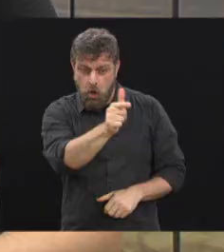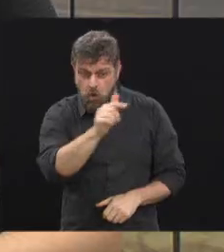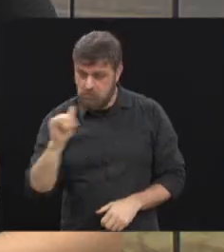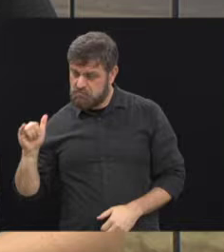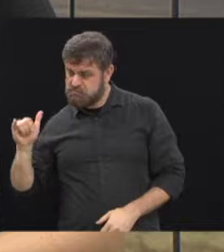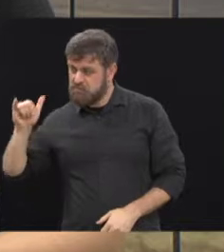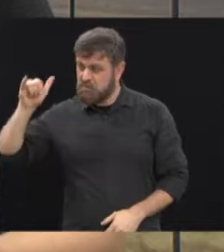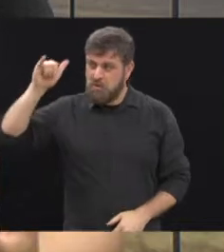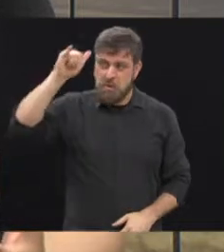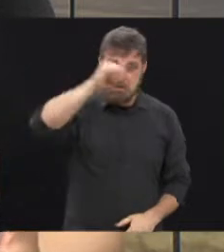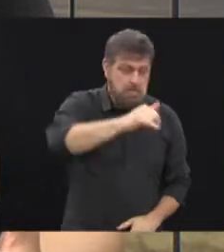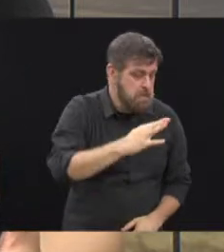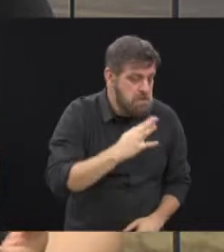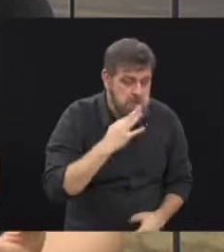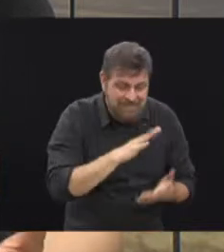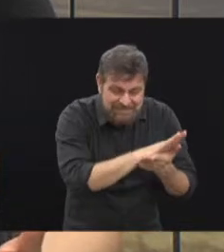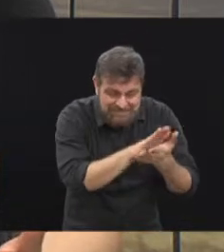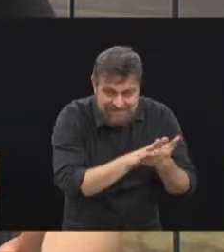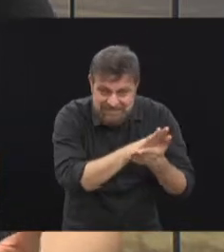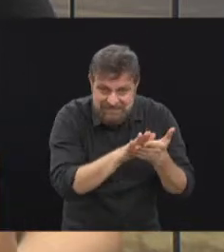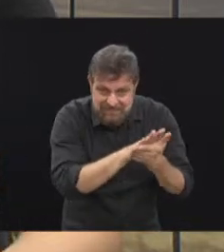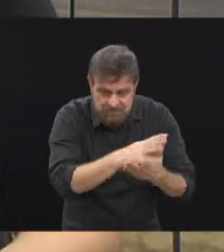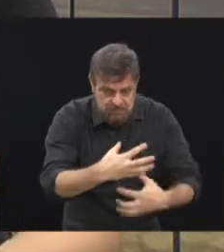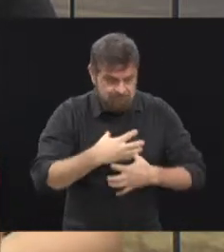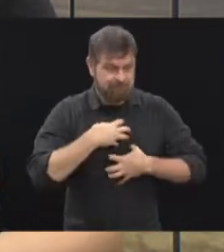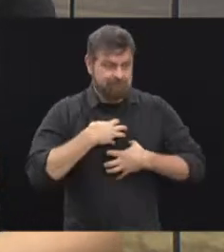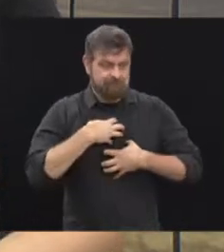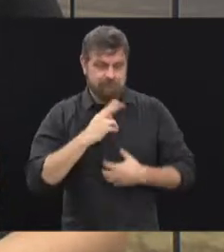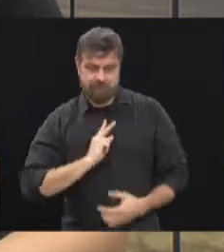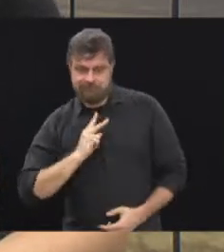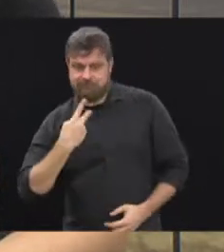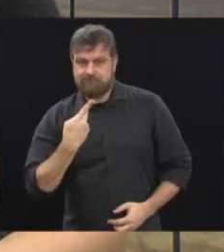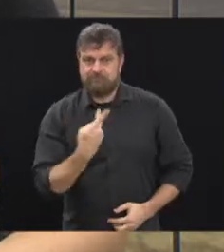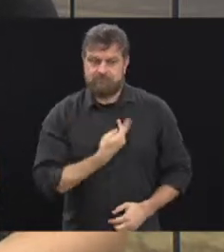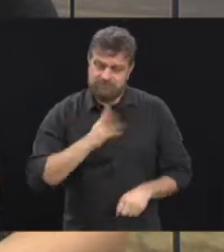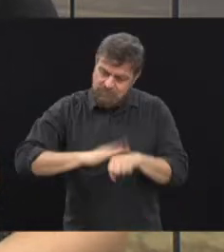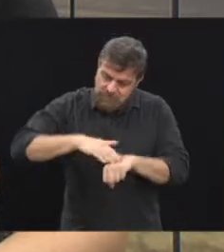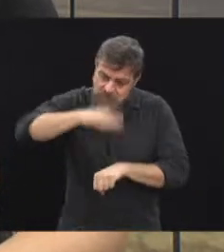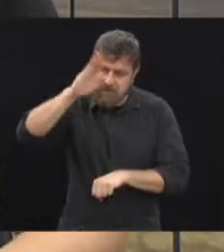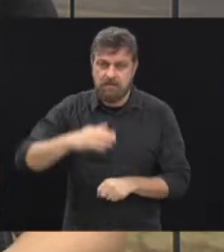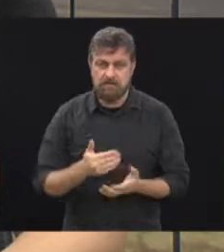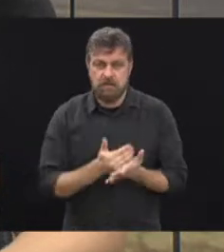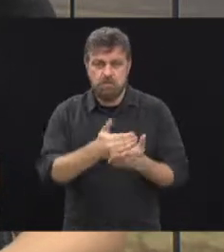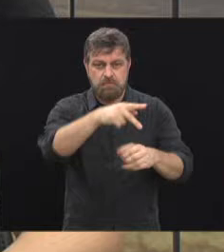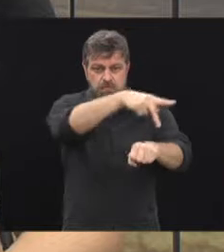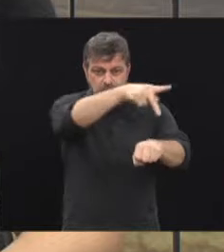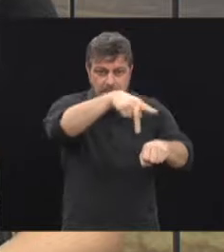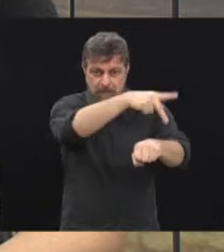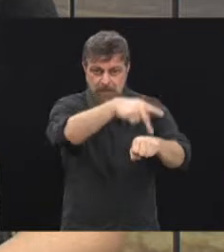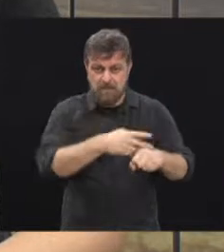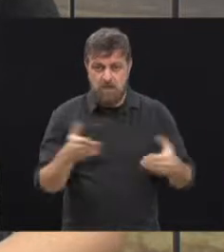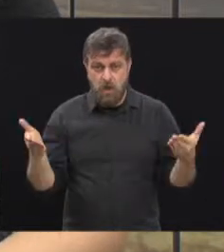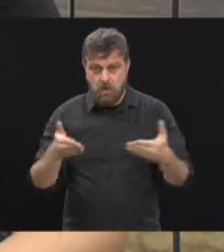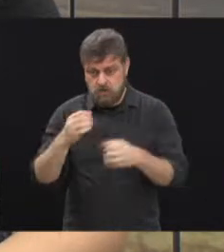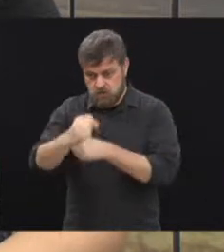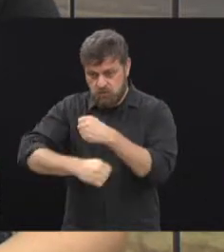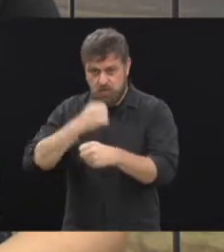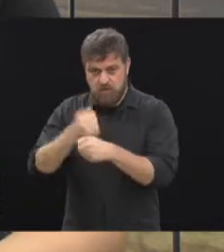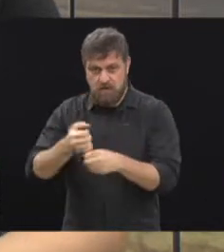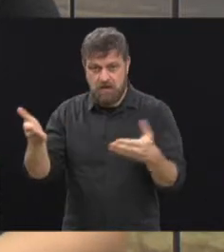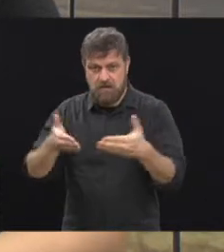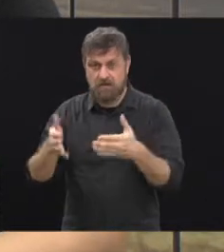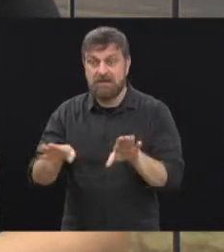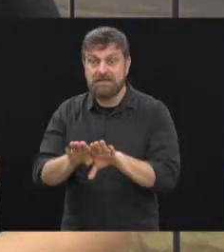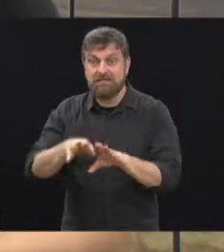isso num ambiente onde tudo é diferente é muito maior. Então começamos com outros países, mas esse ano a gente já está viajando